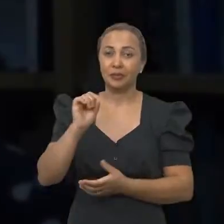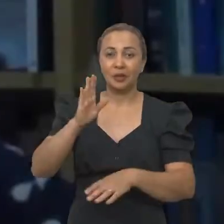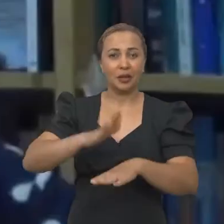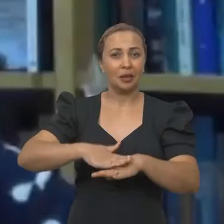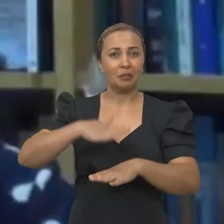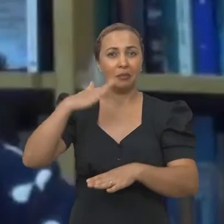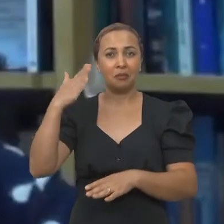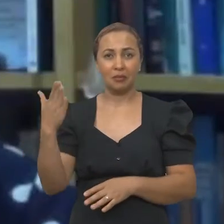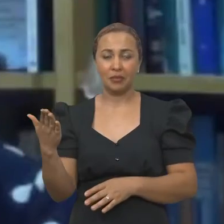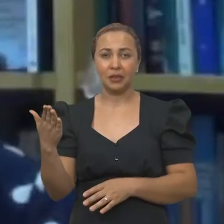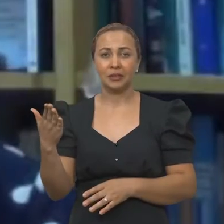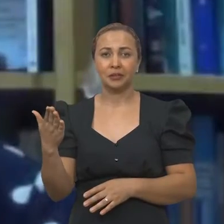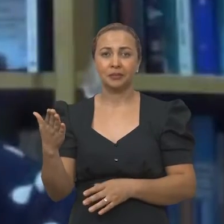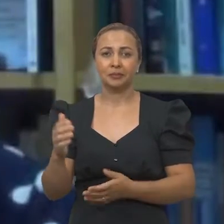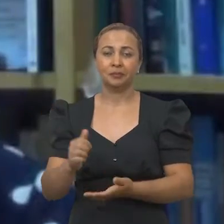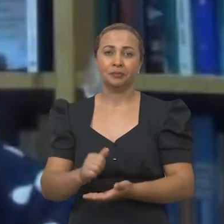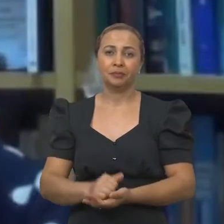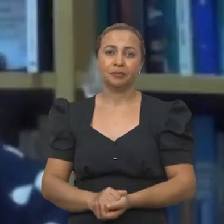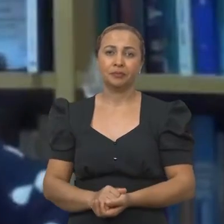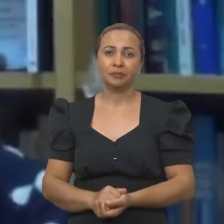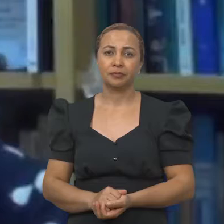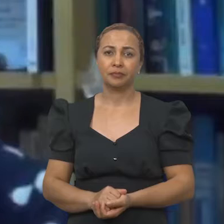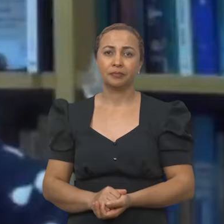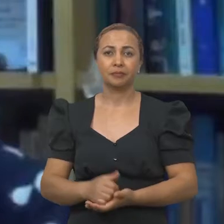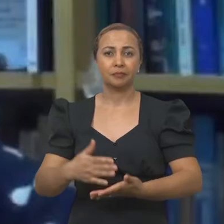O que mais